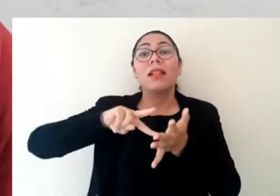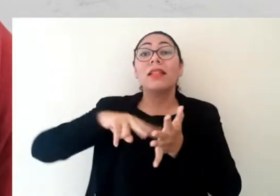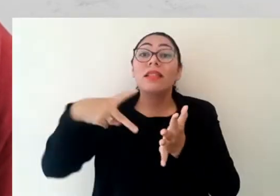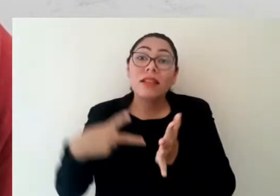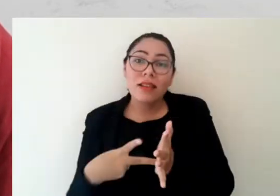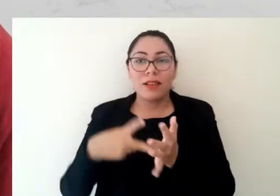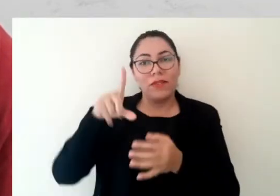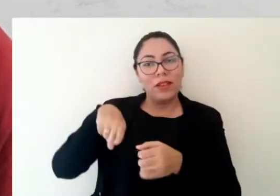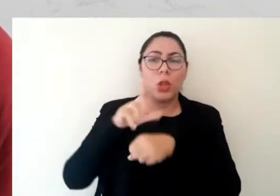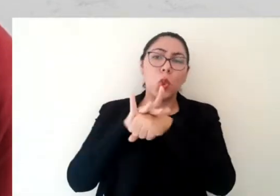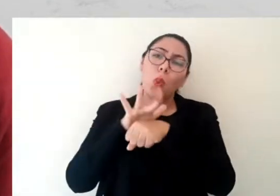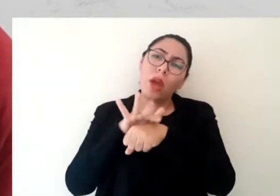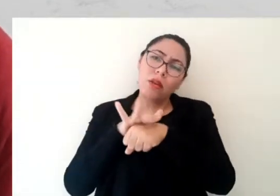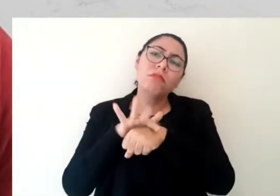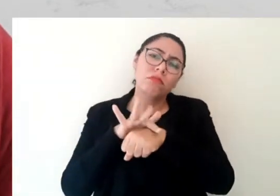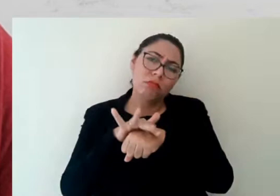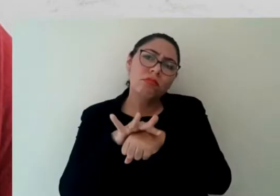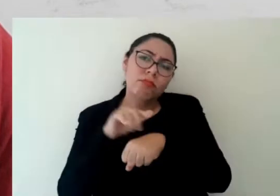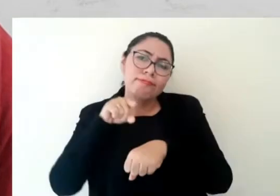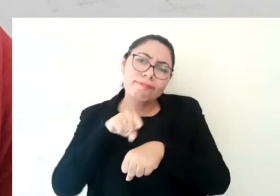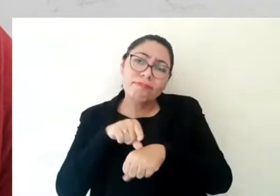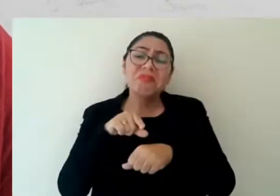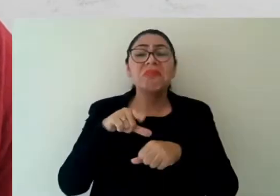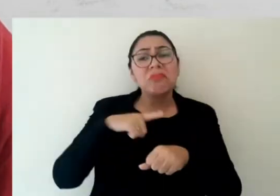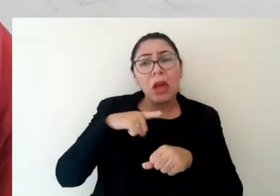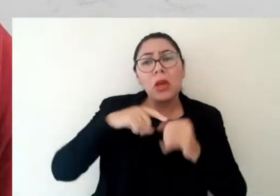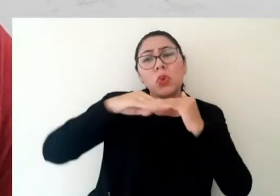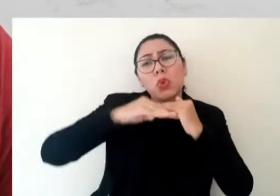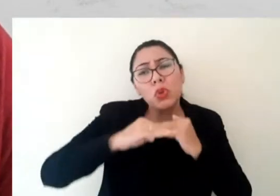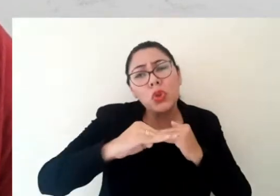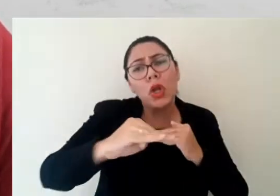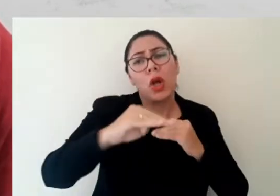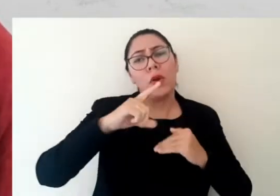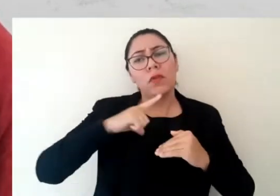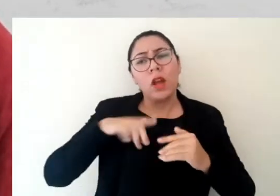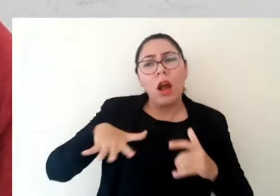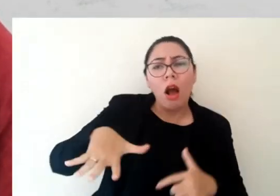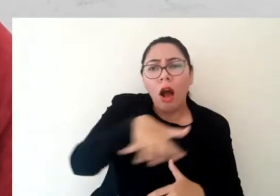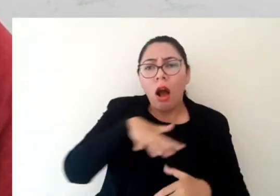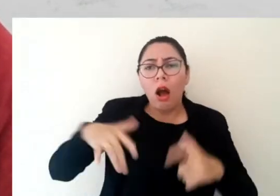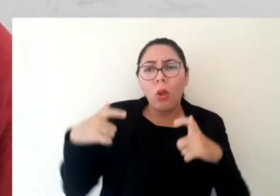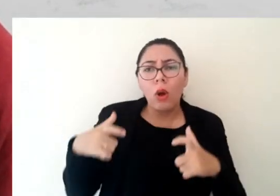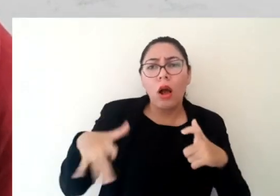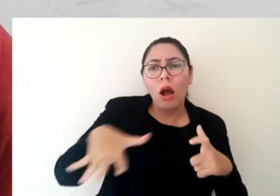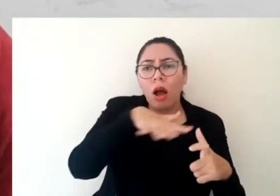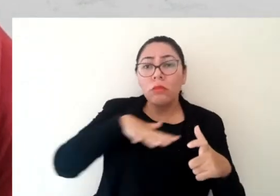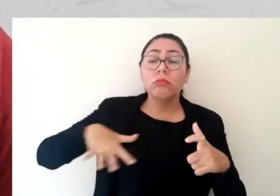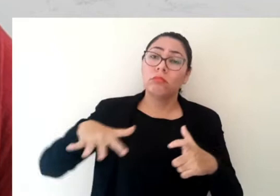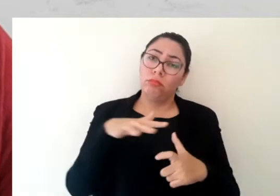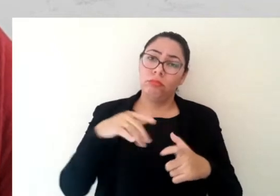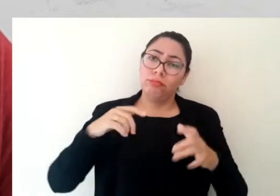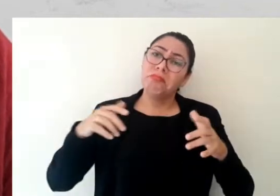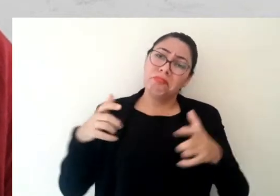do que uma doença que ela tem um padrão de ocorrência relativamente estável numa área geográfica